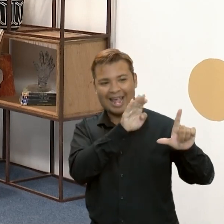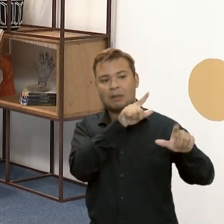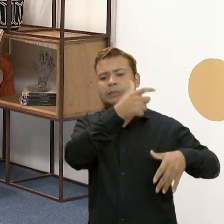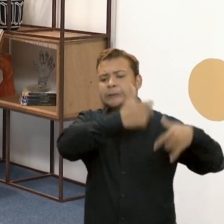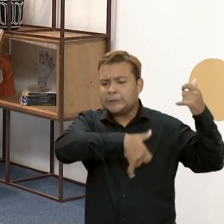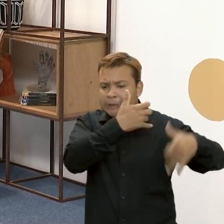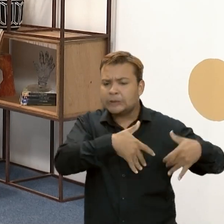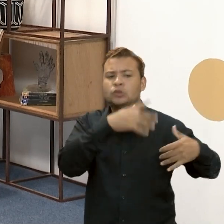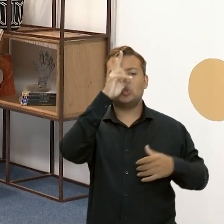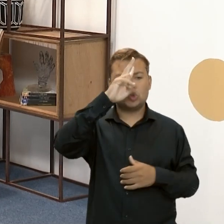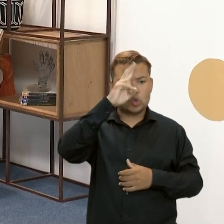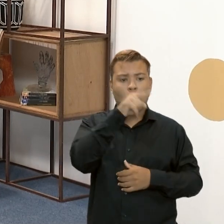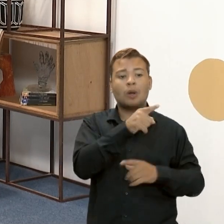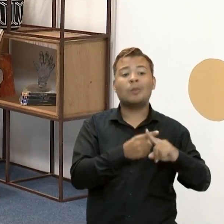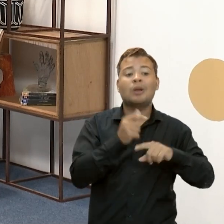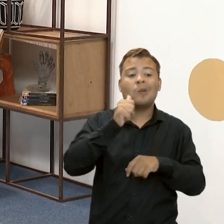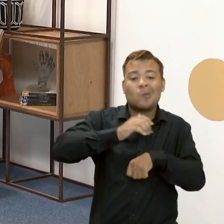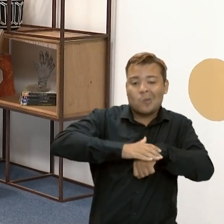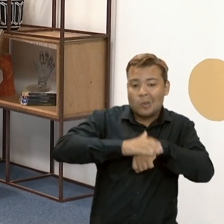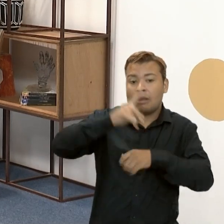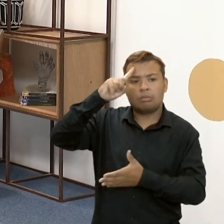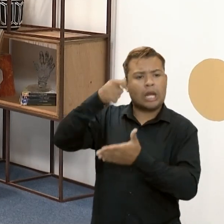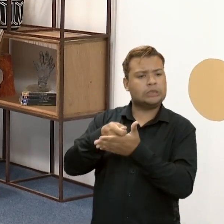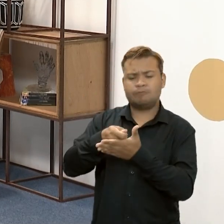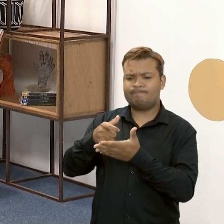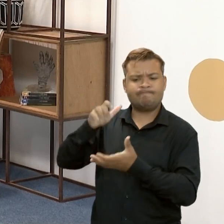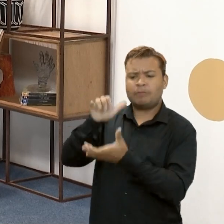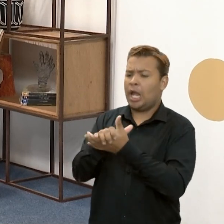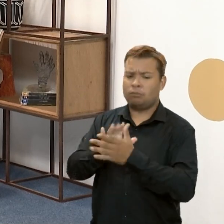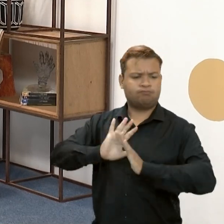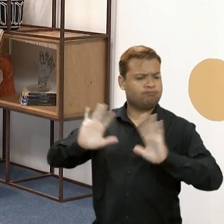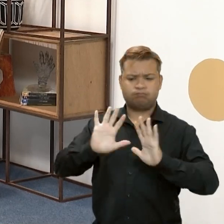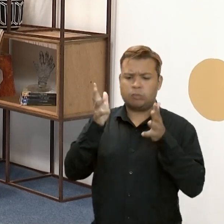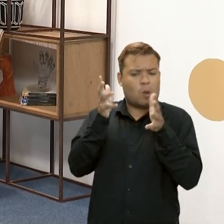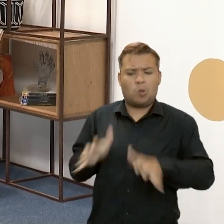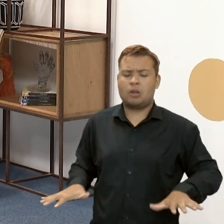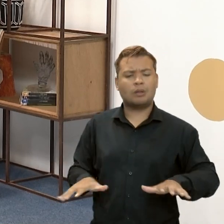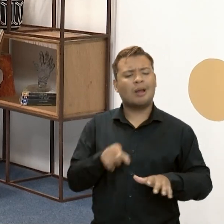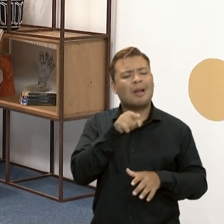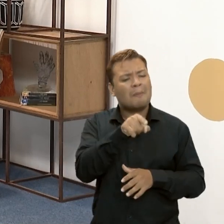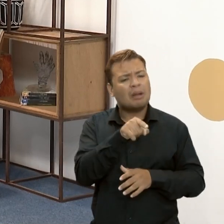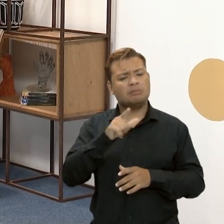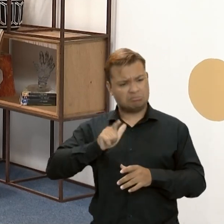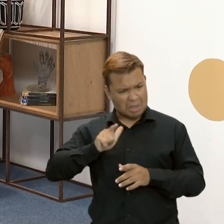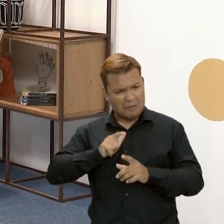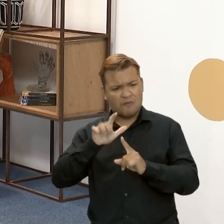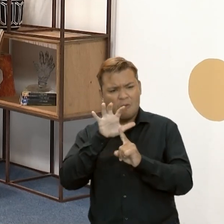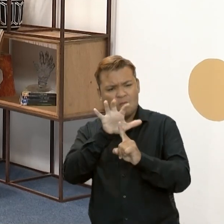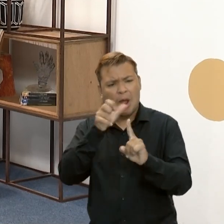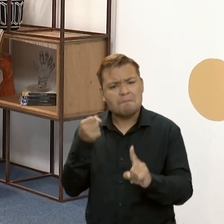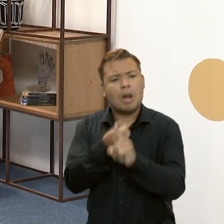A respeito da opção que ela fez de não se casar. Como é que isso influenciou nessa trajetória artística,